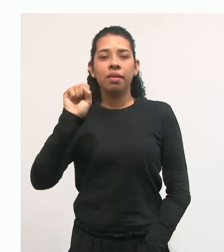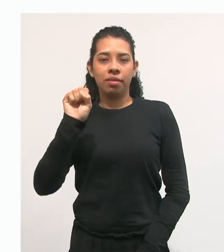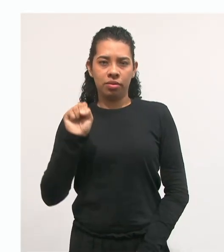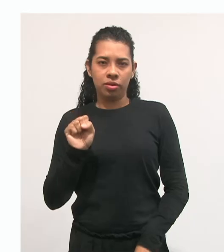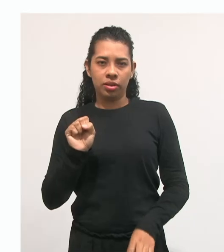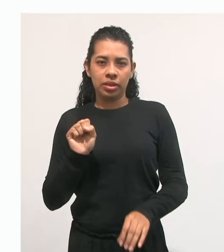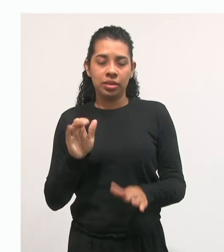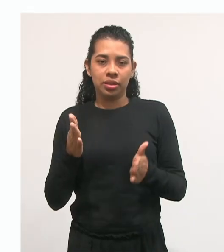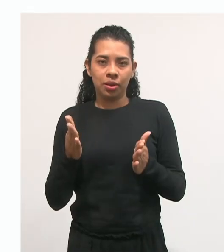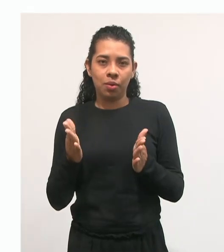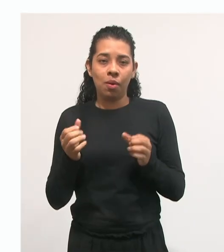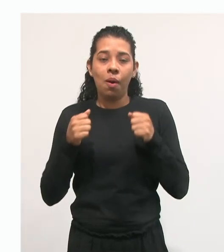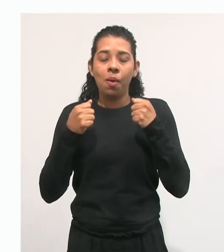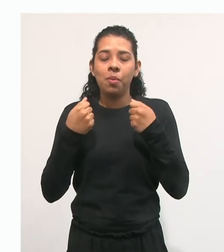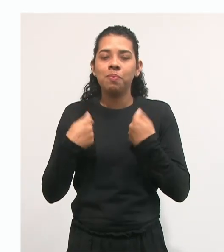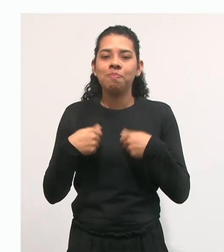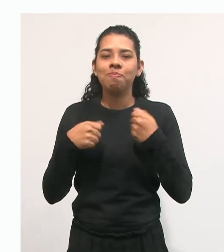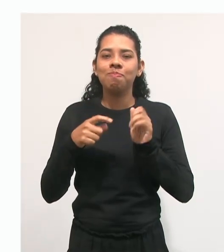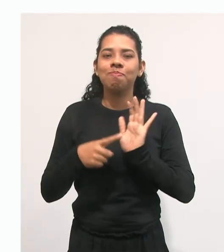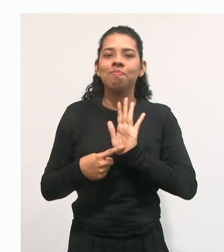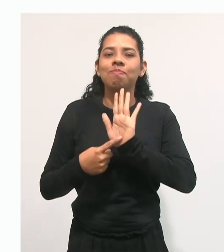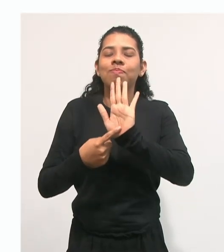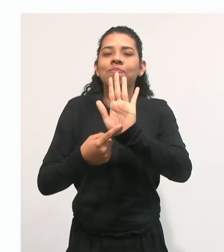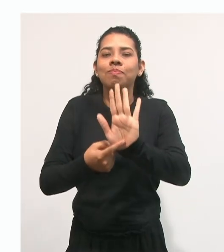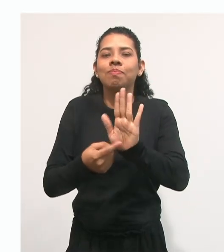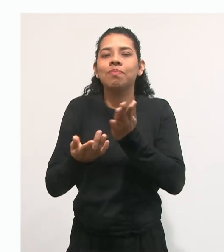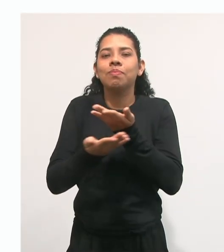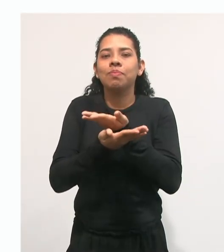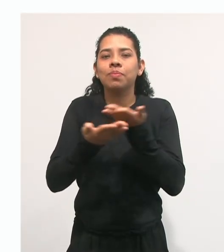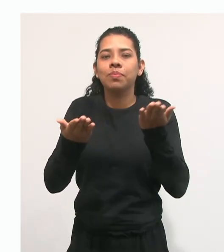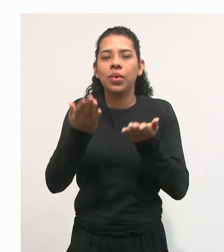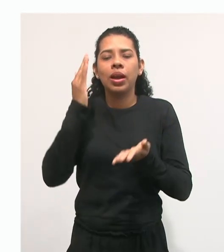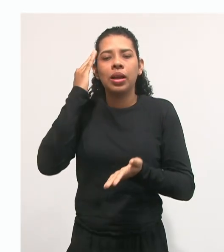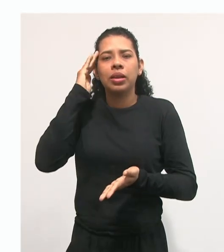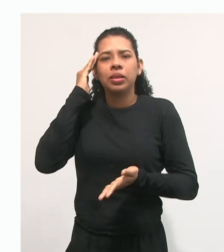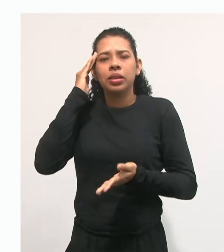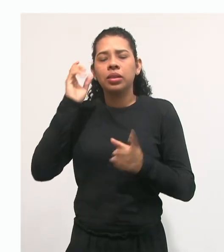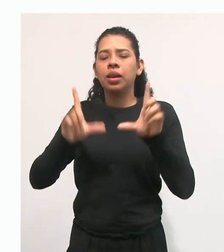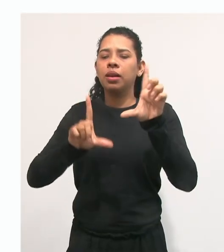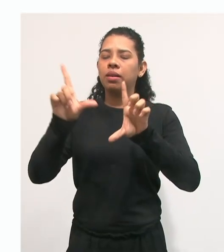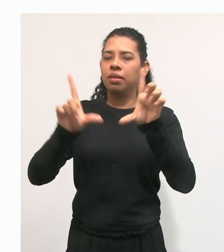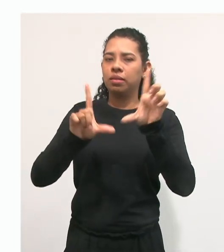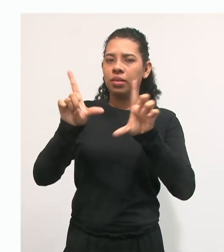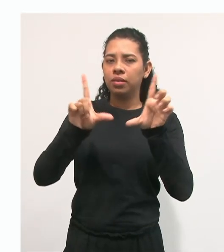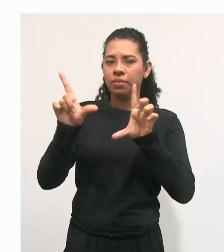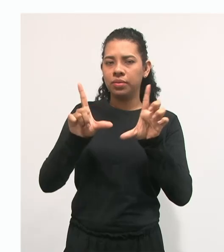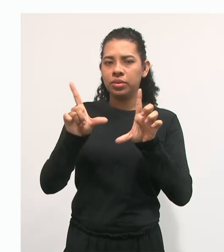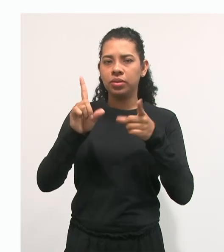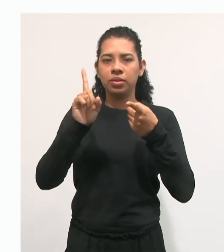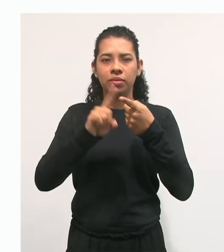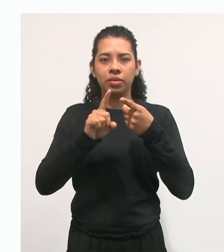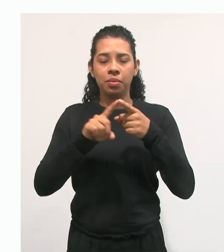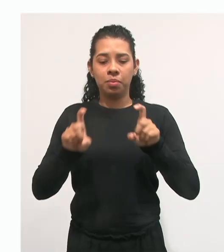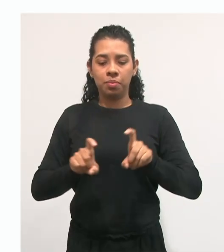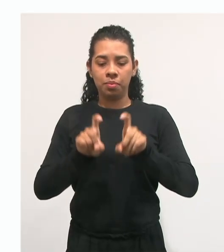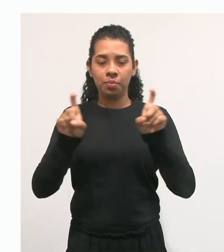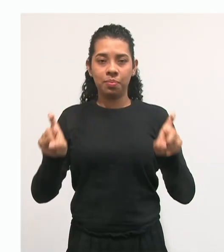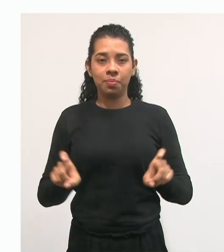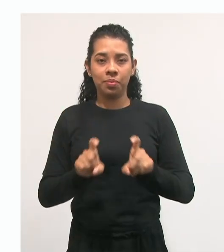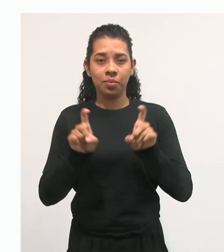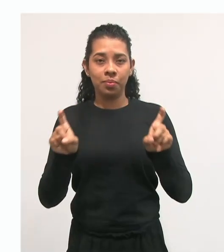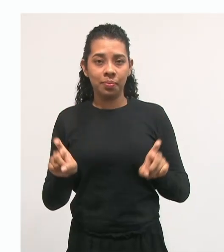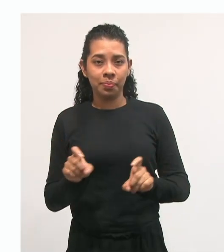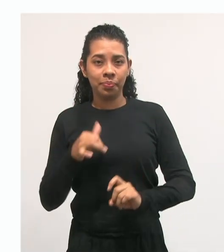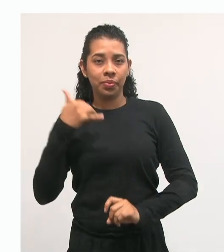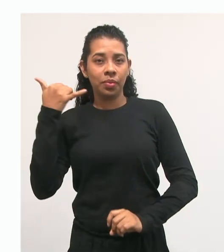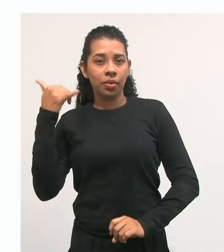aparelhos eletrônicos e de telecomunicação, tais como televisão, computador, smartphone